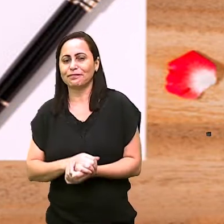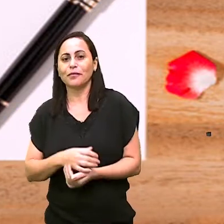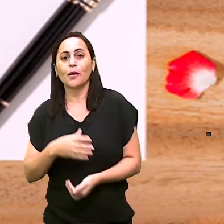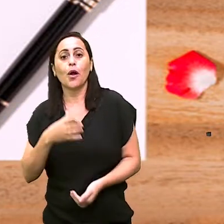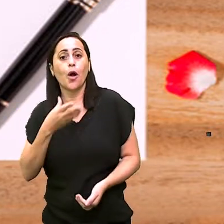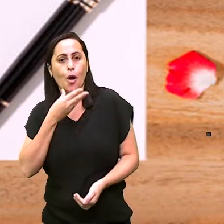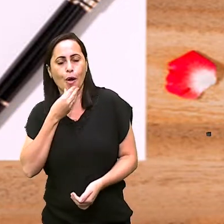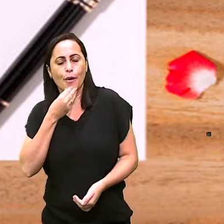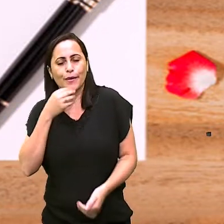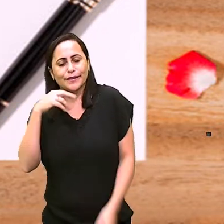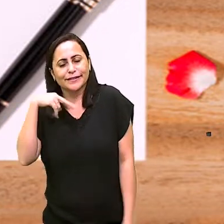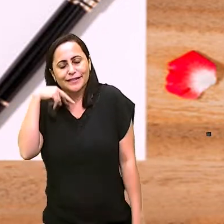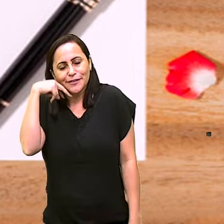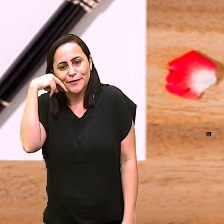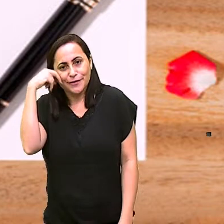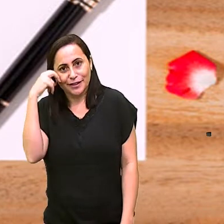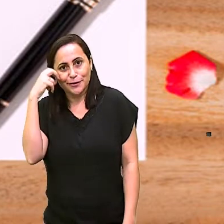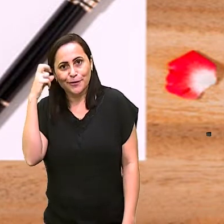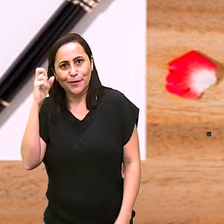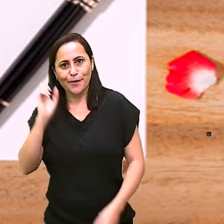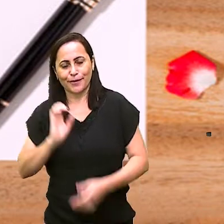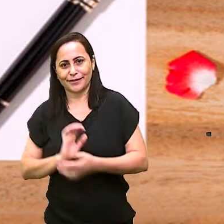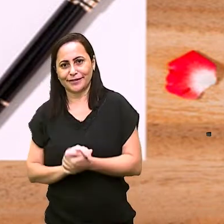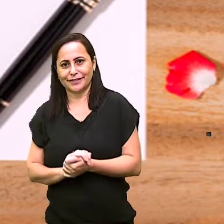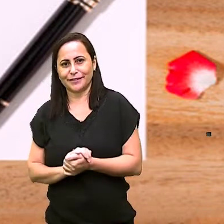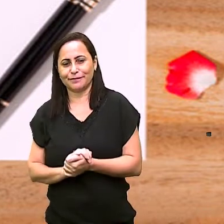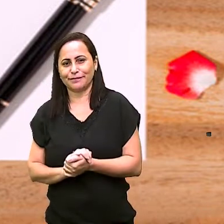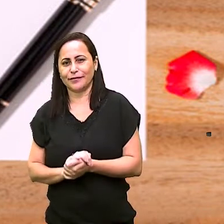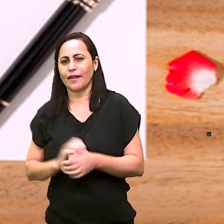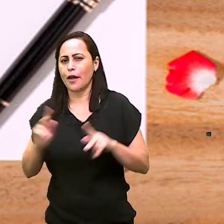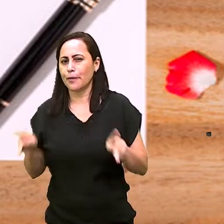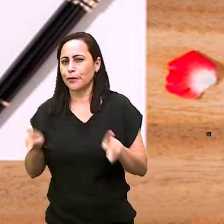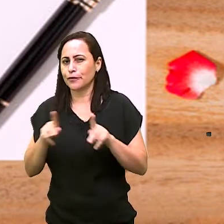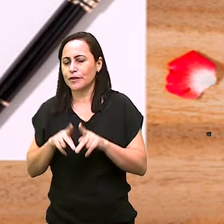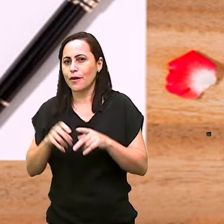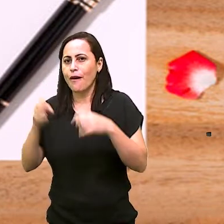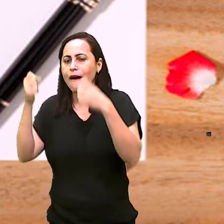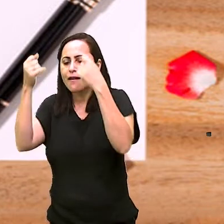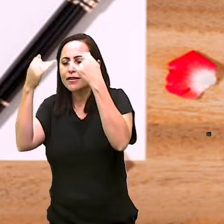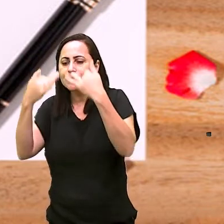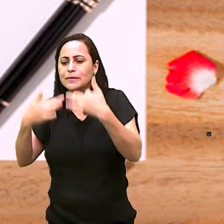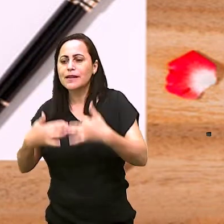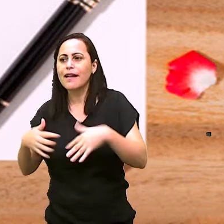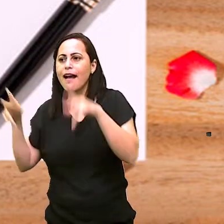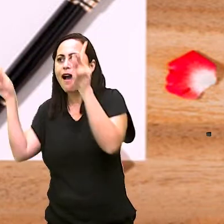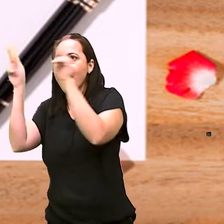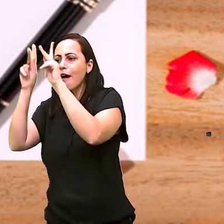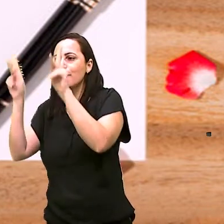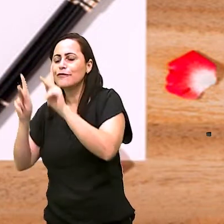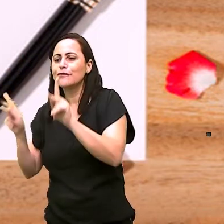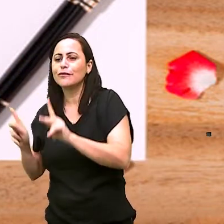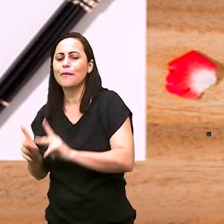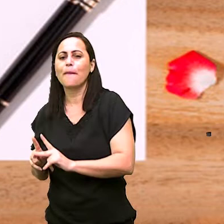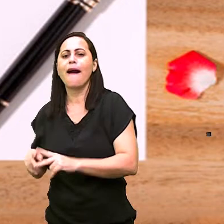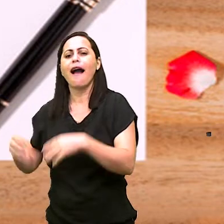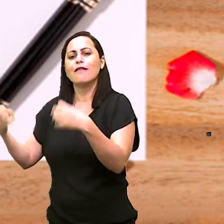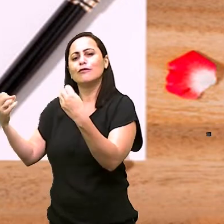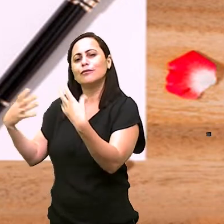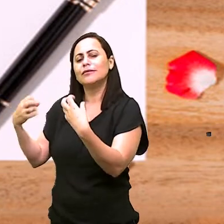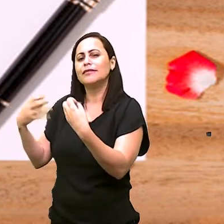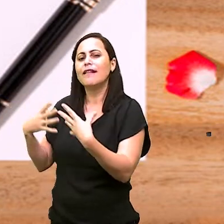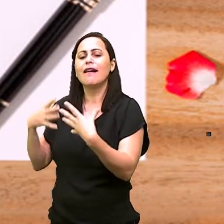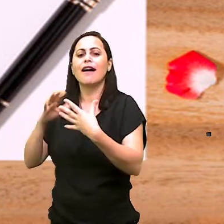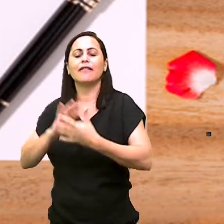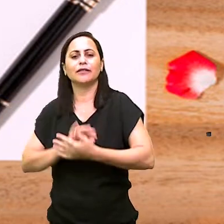no mapa as regiões do Brasil e ele viajava num rumo diferente. Ainda bem que ela não estava olhando para